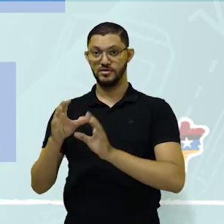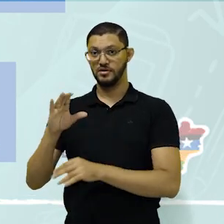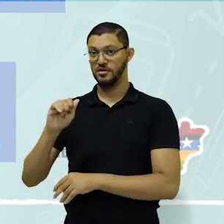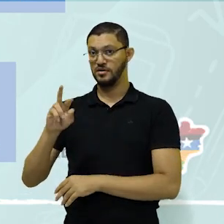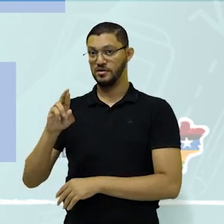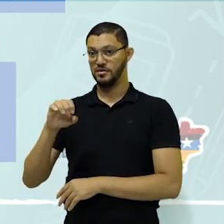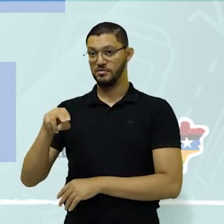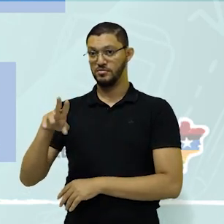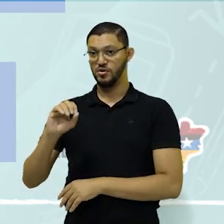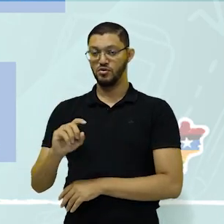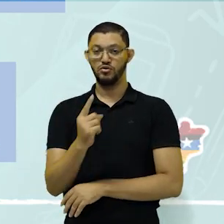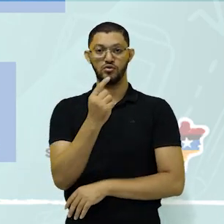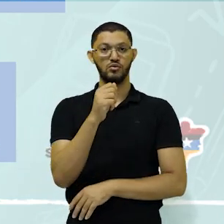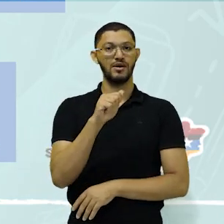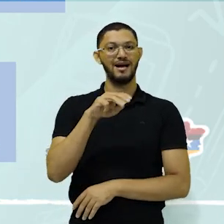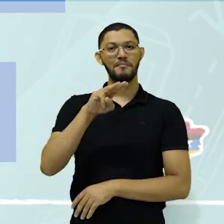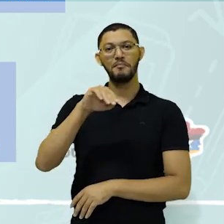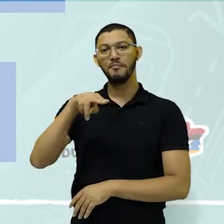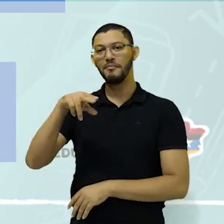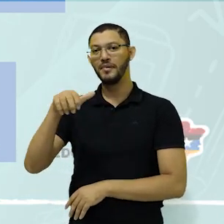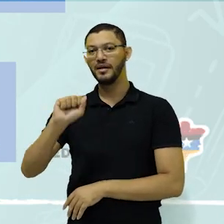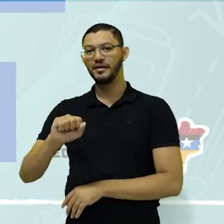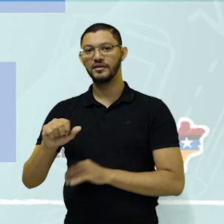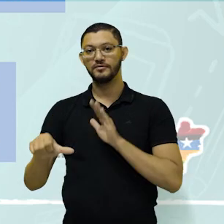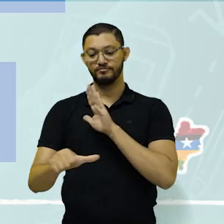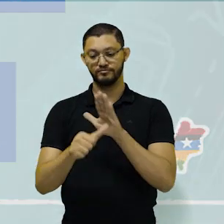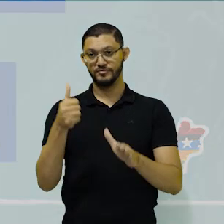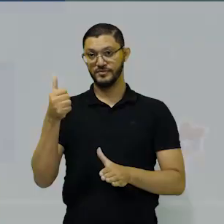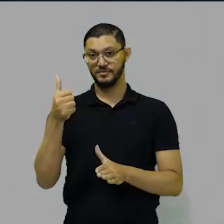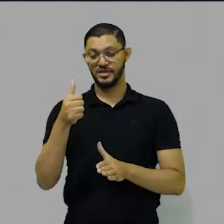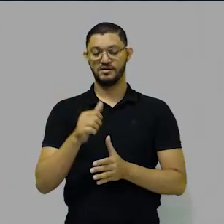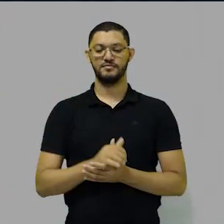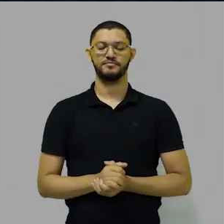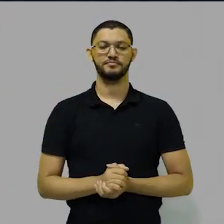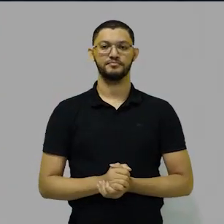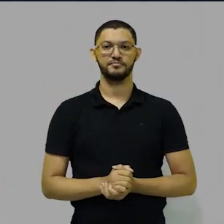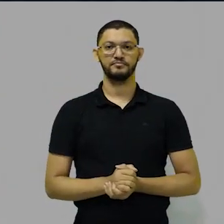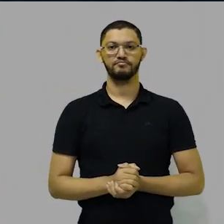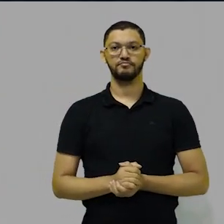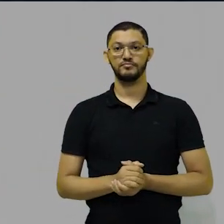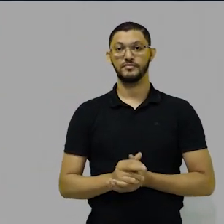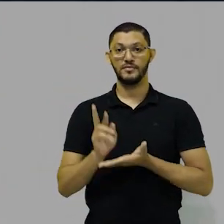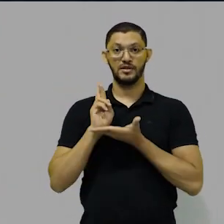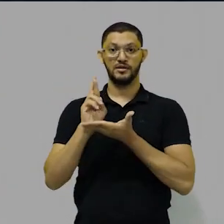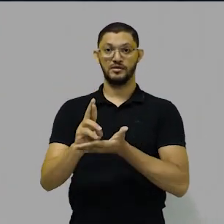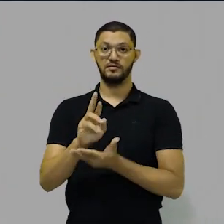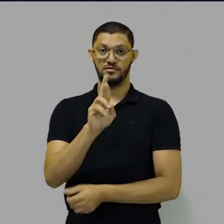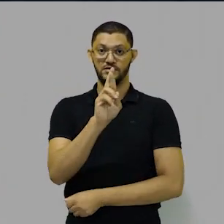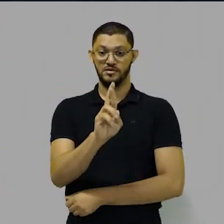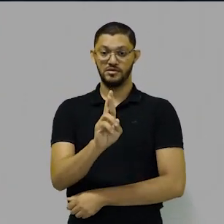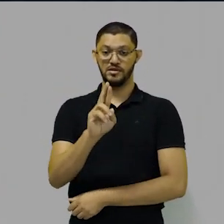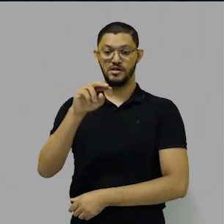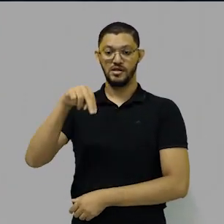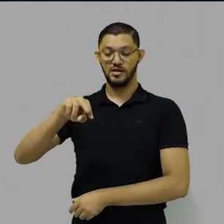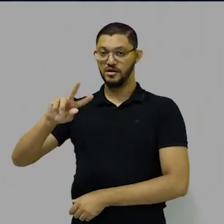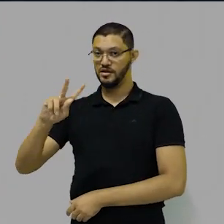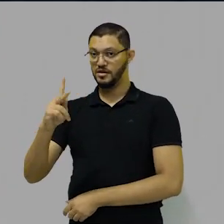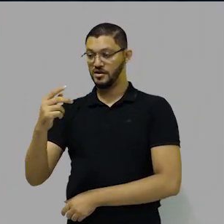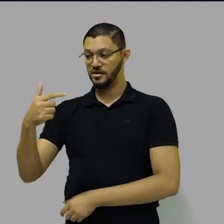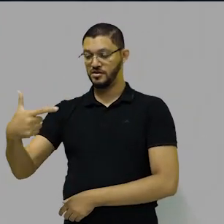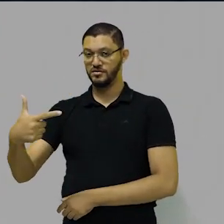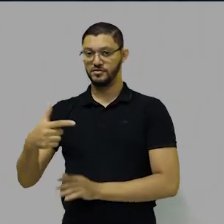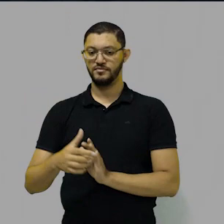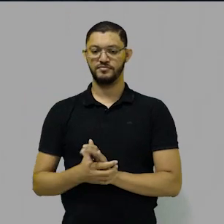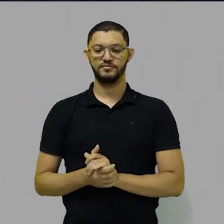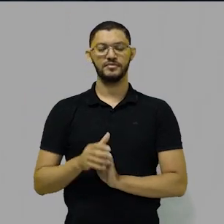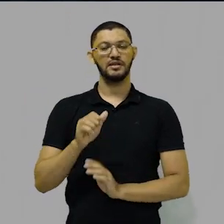vou ter uma amina primária. Né? A amina primária, que nós vamos simbolizar por RNH2,